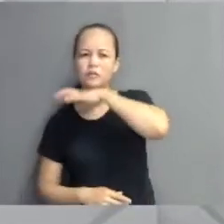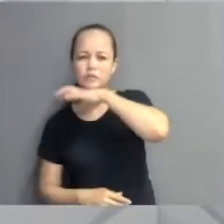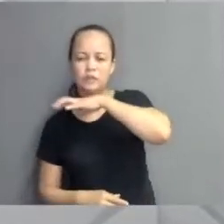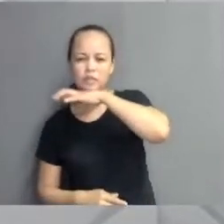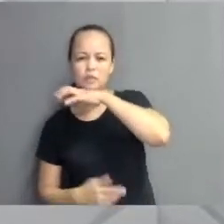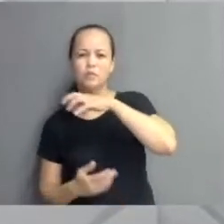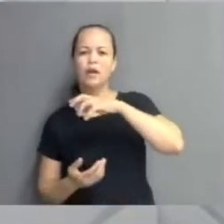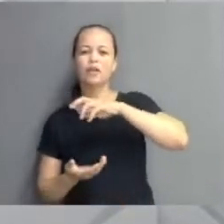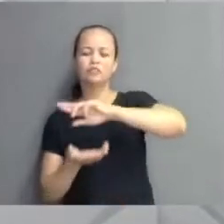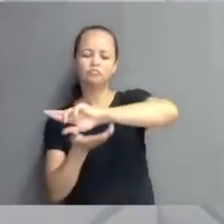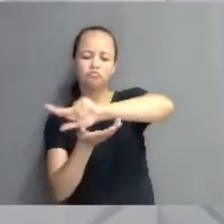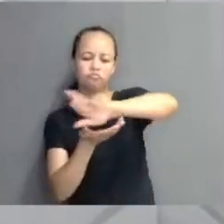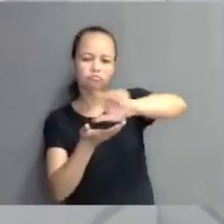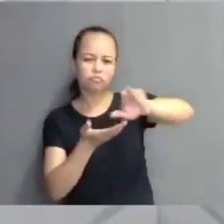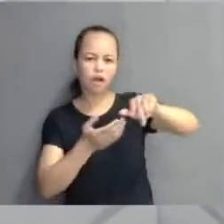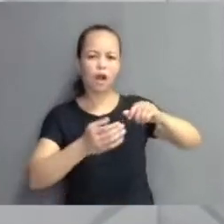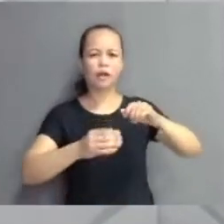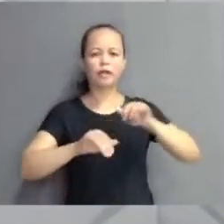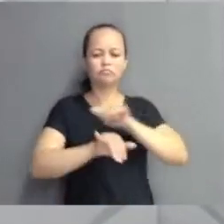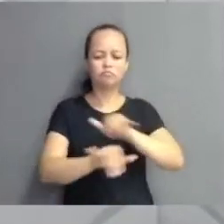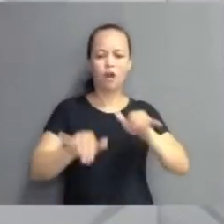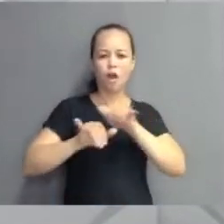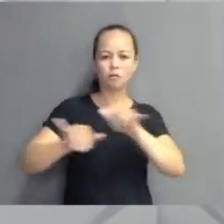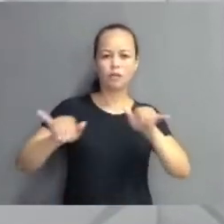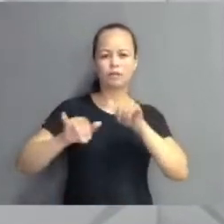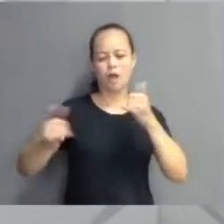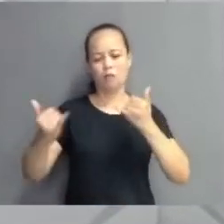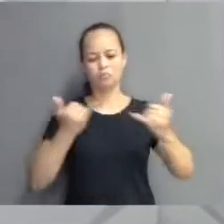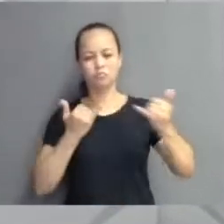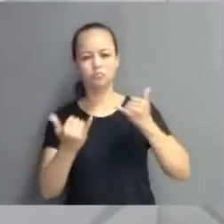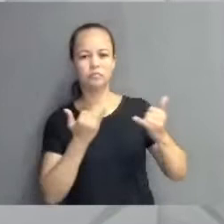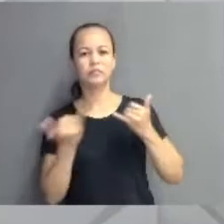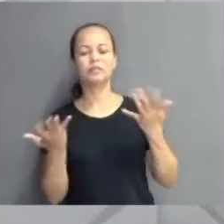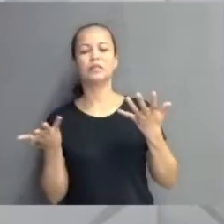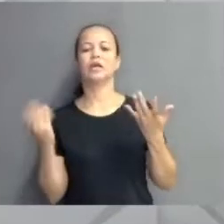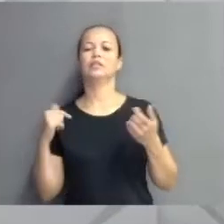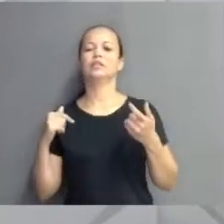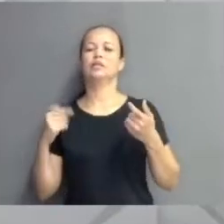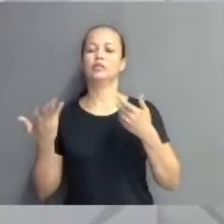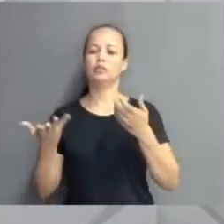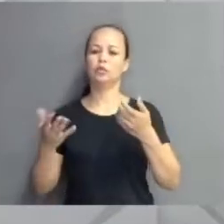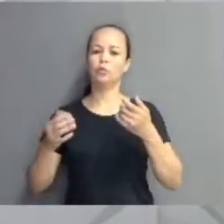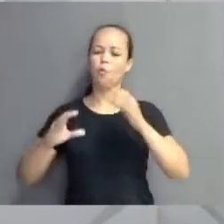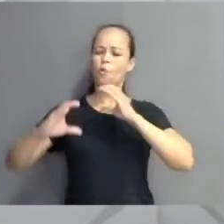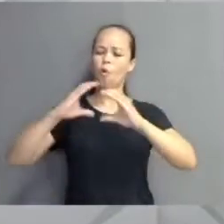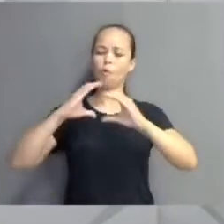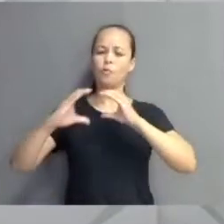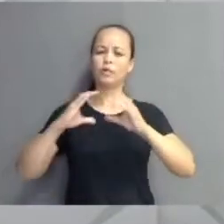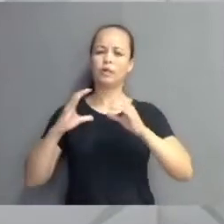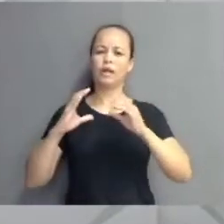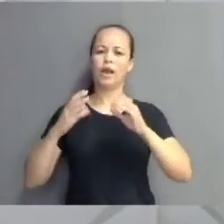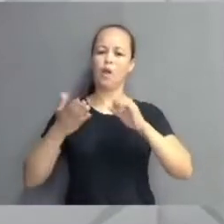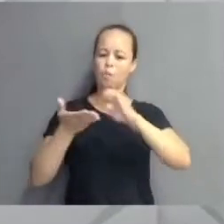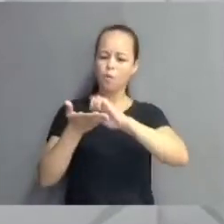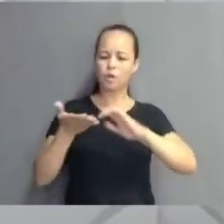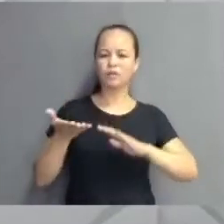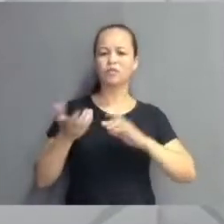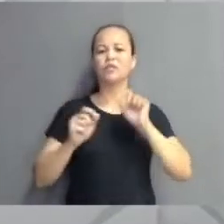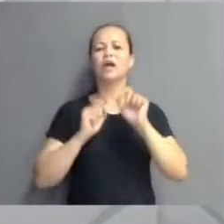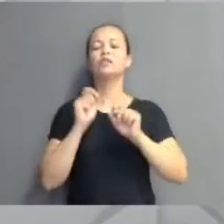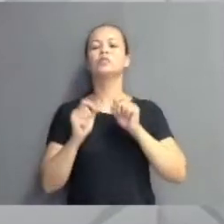partilham diferentes informações entre cê torno o fato de comunicar uma atividade